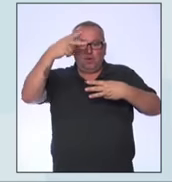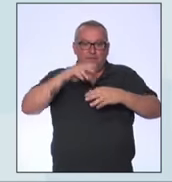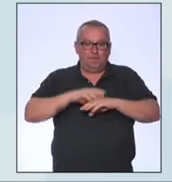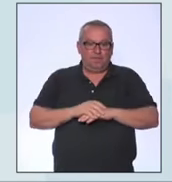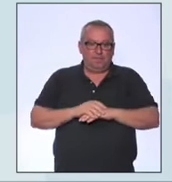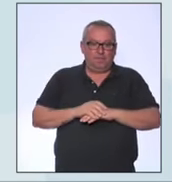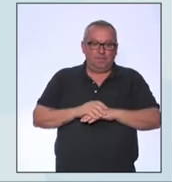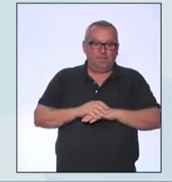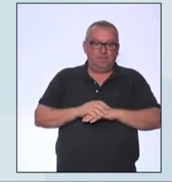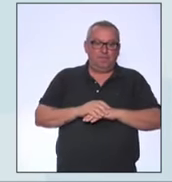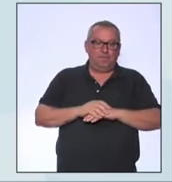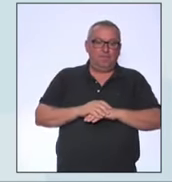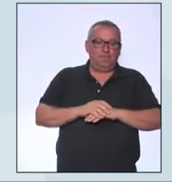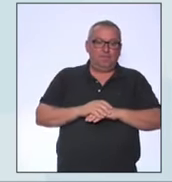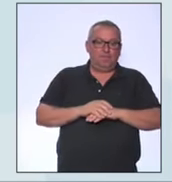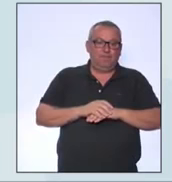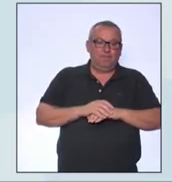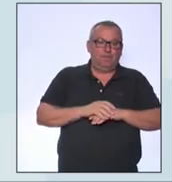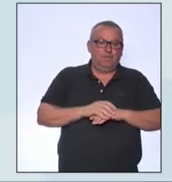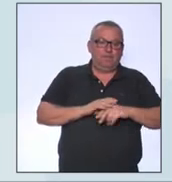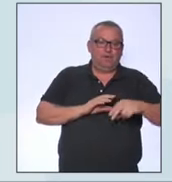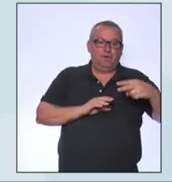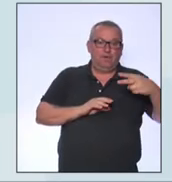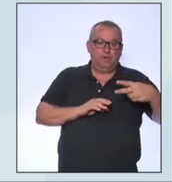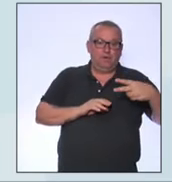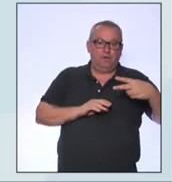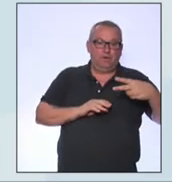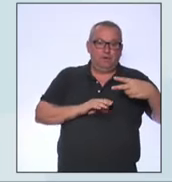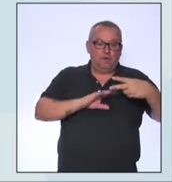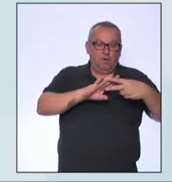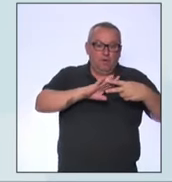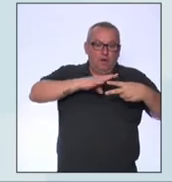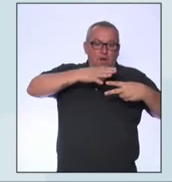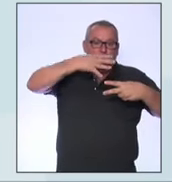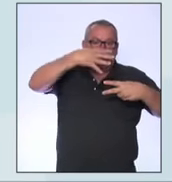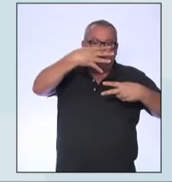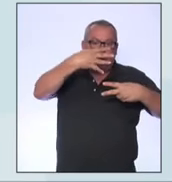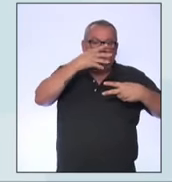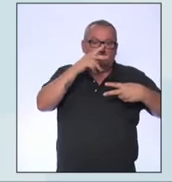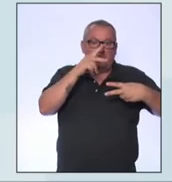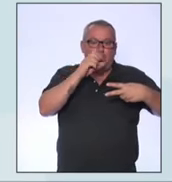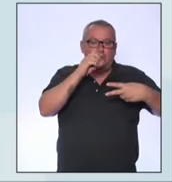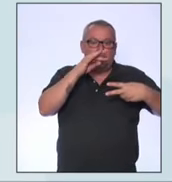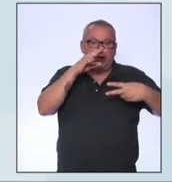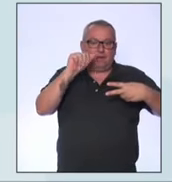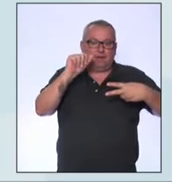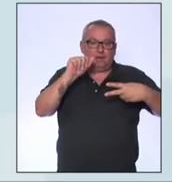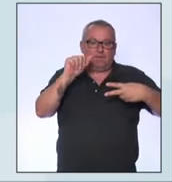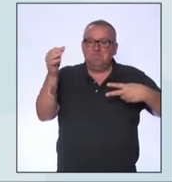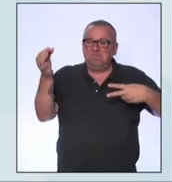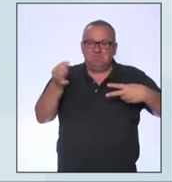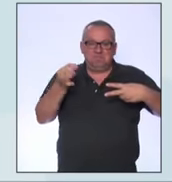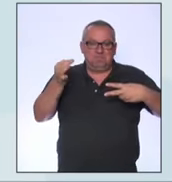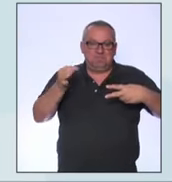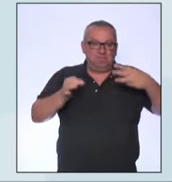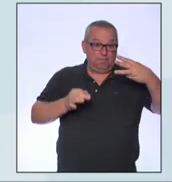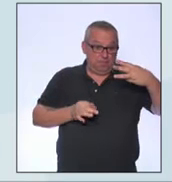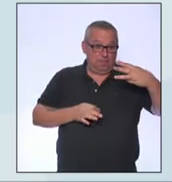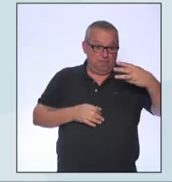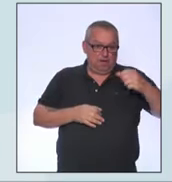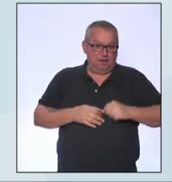Isaac? Leia conosco. 2, lê-se, 2 elevado à quarta potência. Perfeito. E a